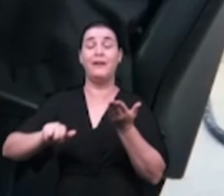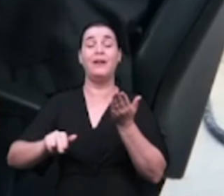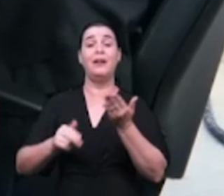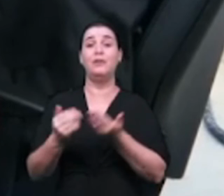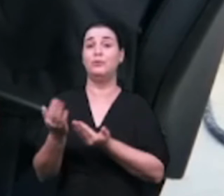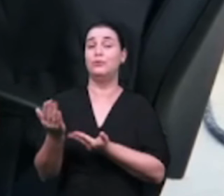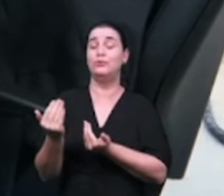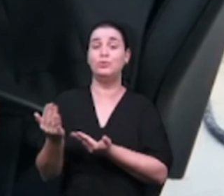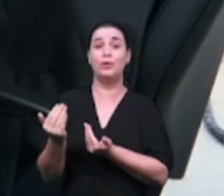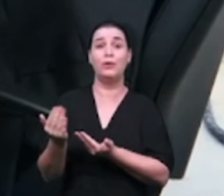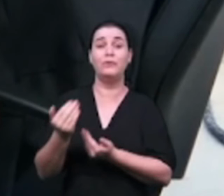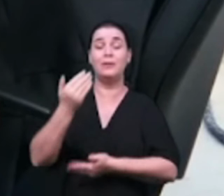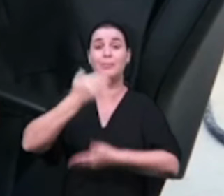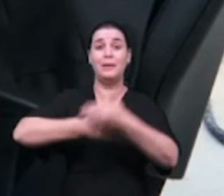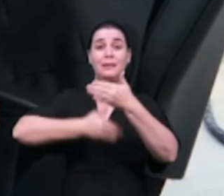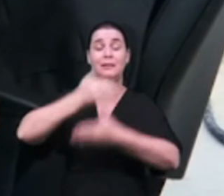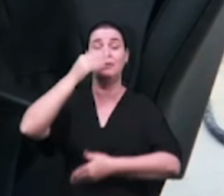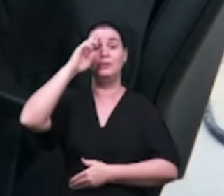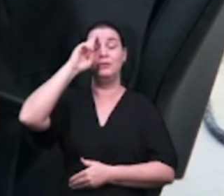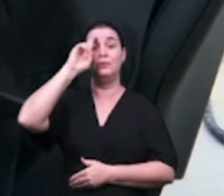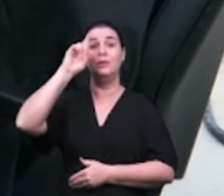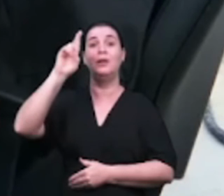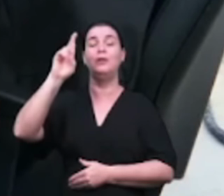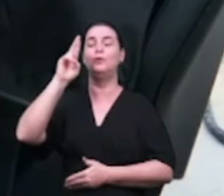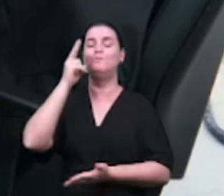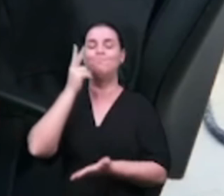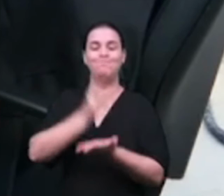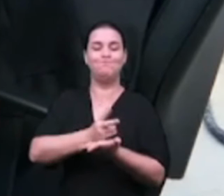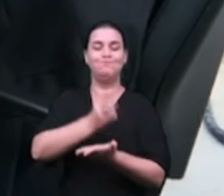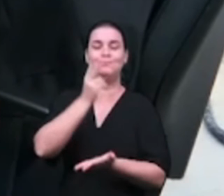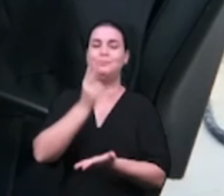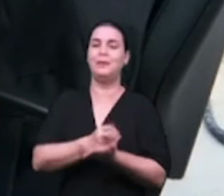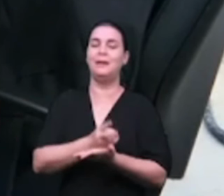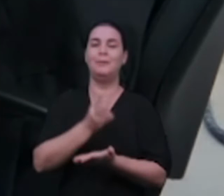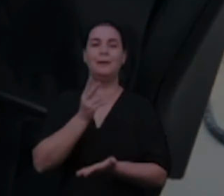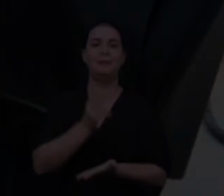presença do Senhor permaneça para sempre conosco.